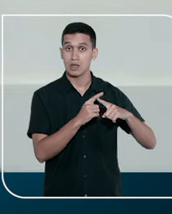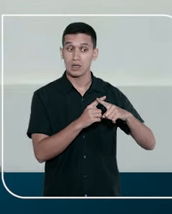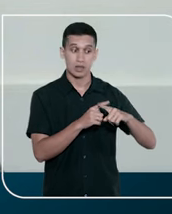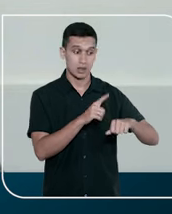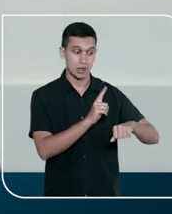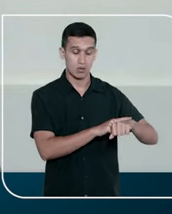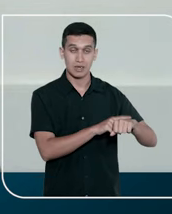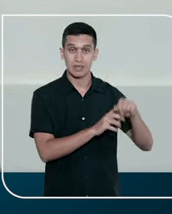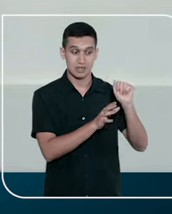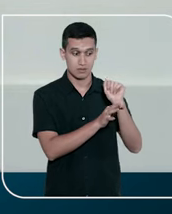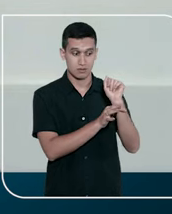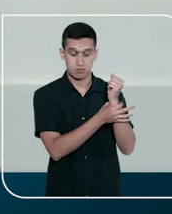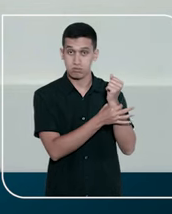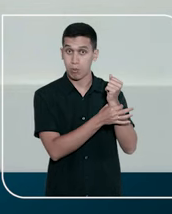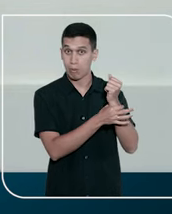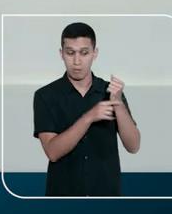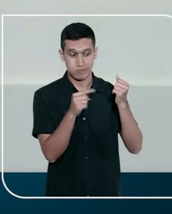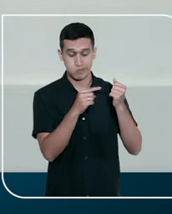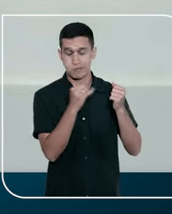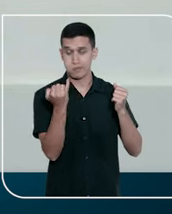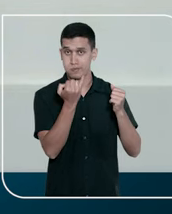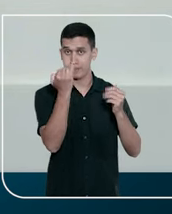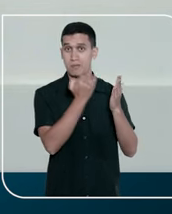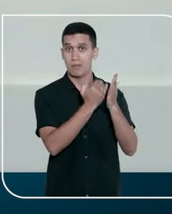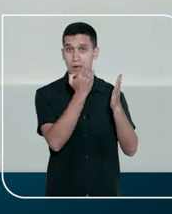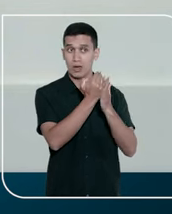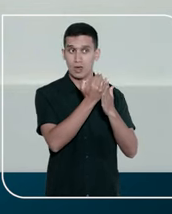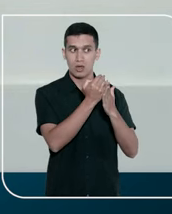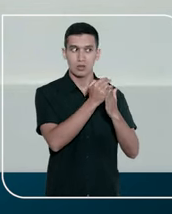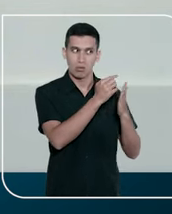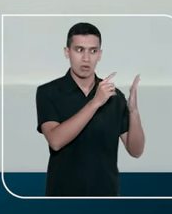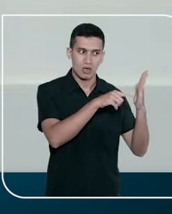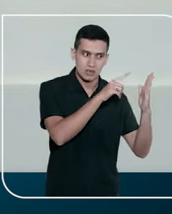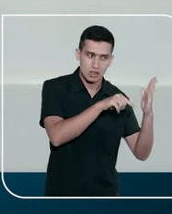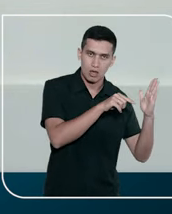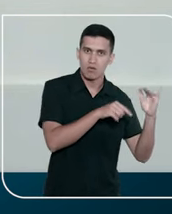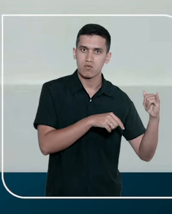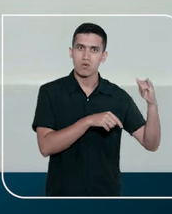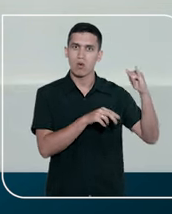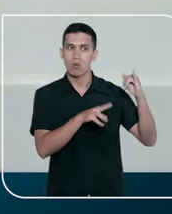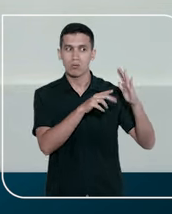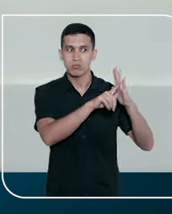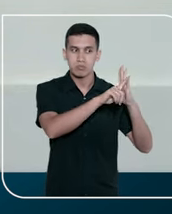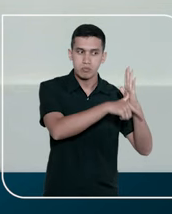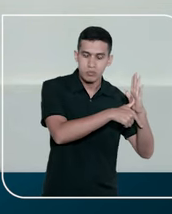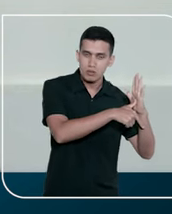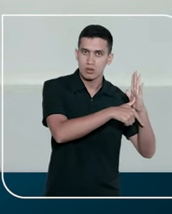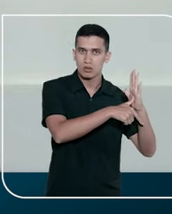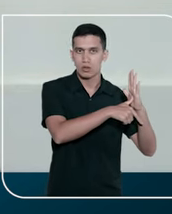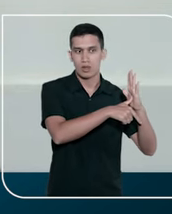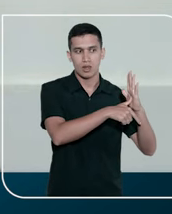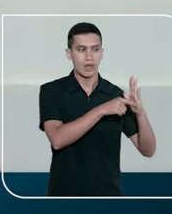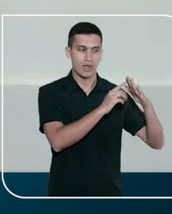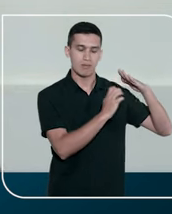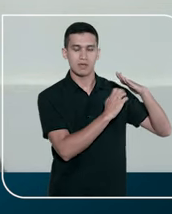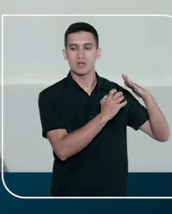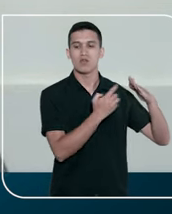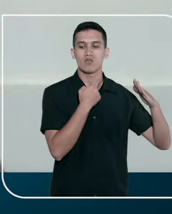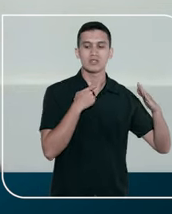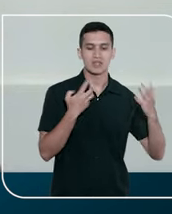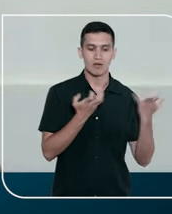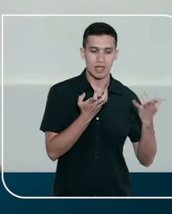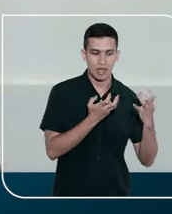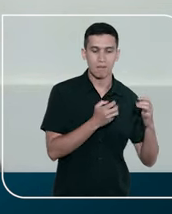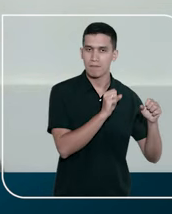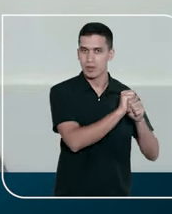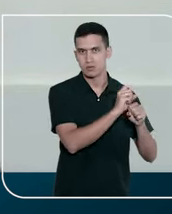prioridade, cancelar e atrasar um voo, por outro lado, é a última coisa que uma companhia aérea quer fazer. Independente de